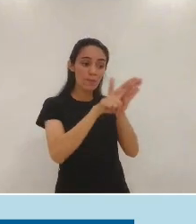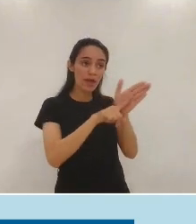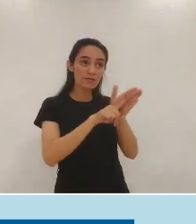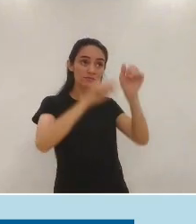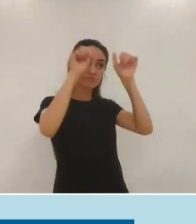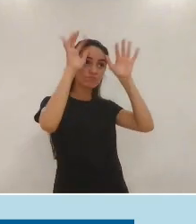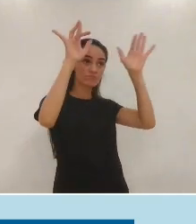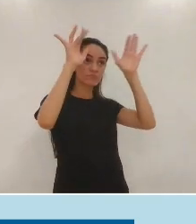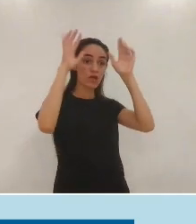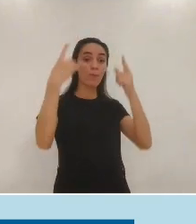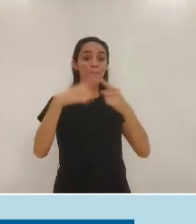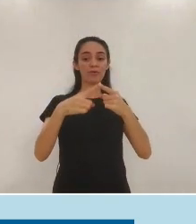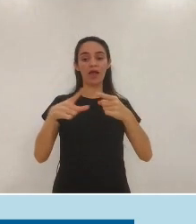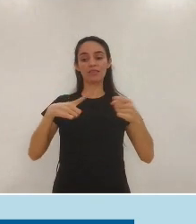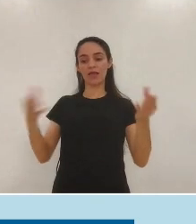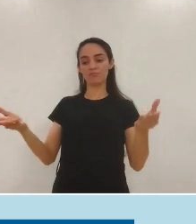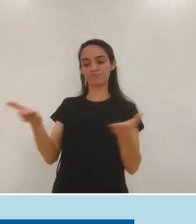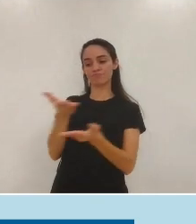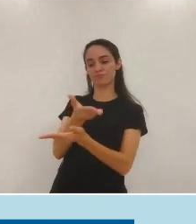dados confluem.